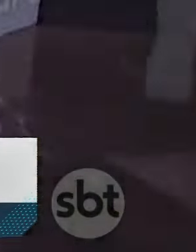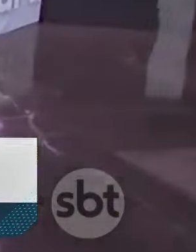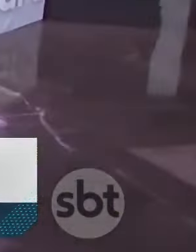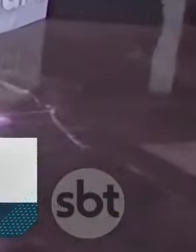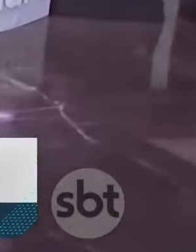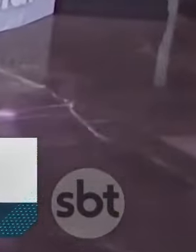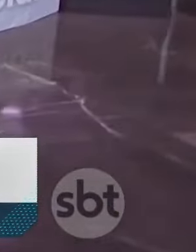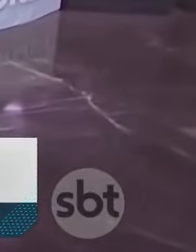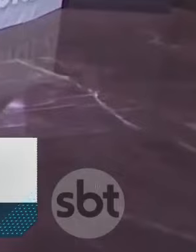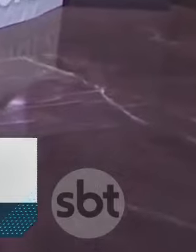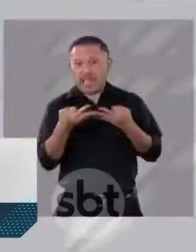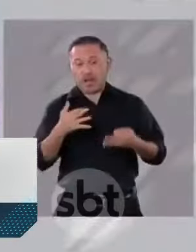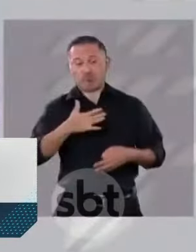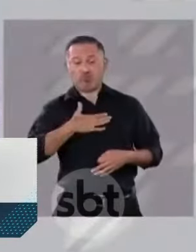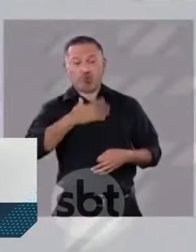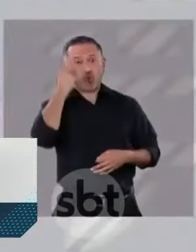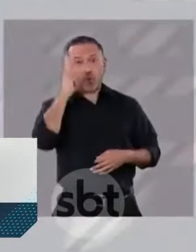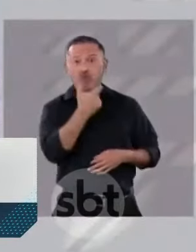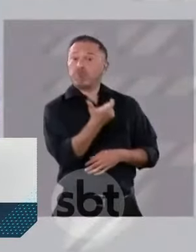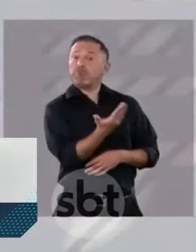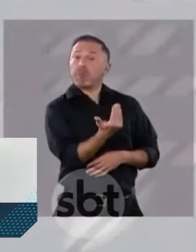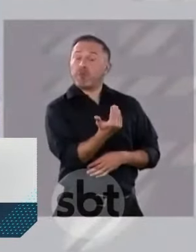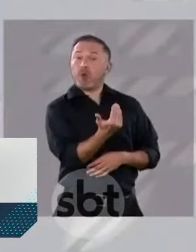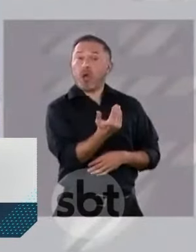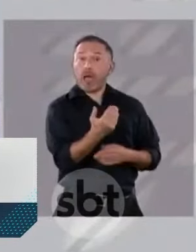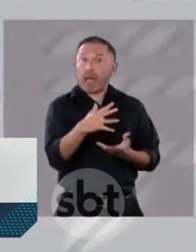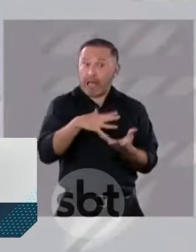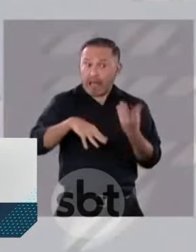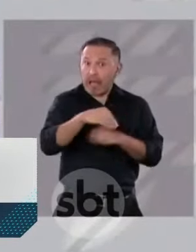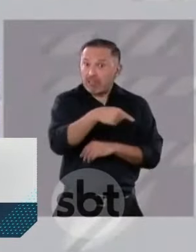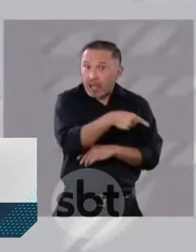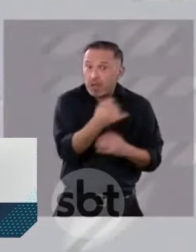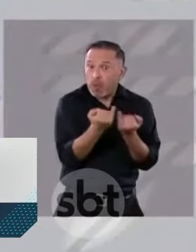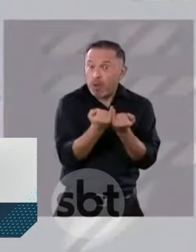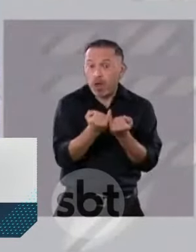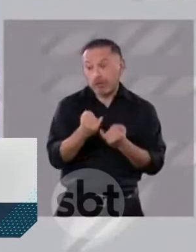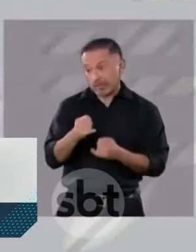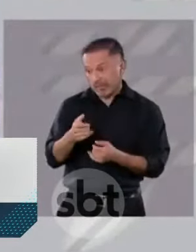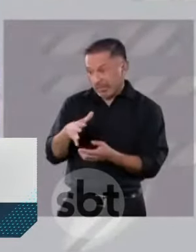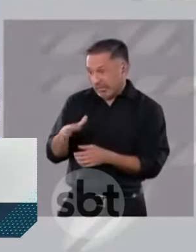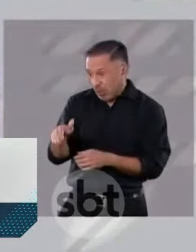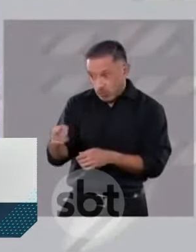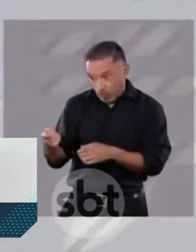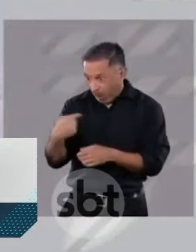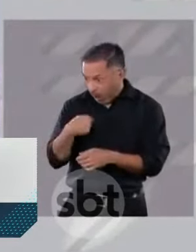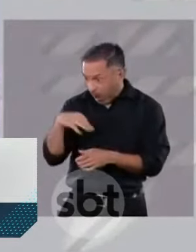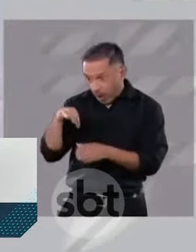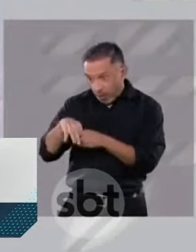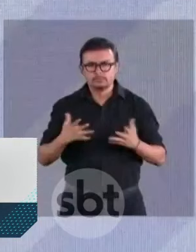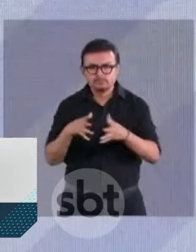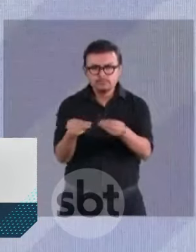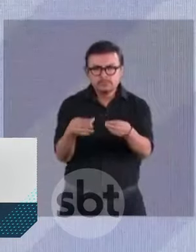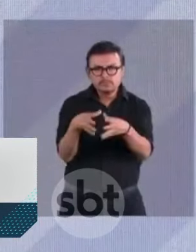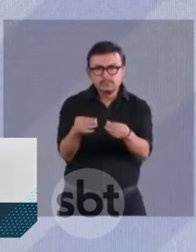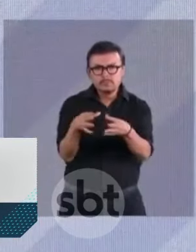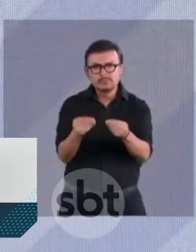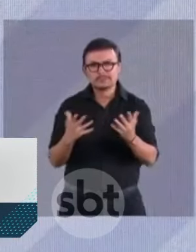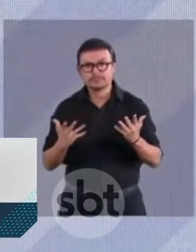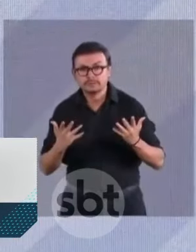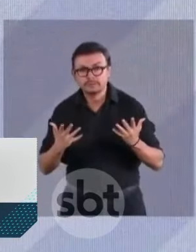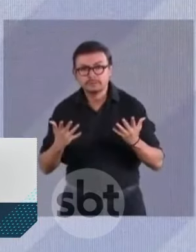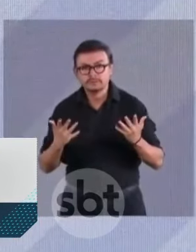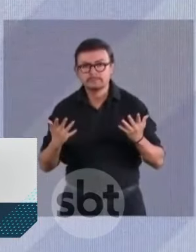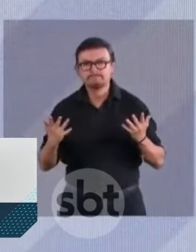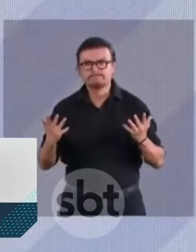daí. É o que Xochitl tem explorado nos debates. Ela bate na tecla de que o governo não combate a criminalidade. E qual